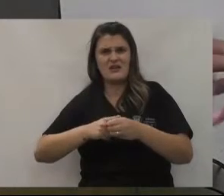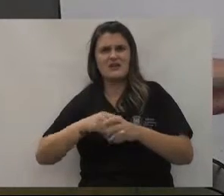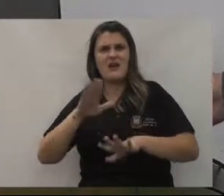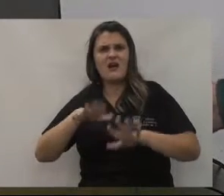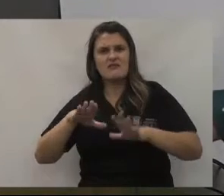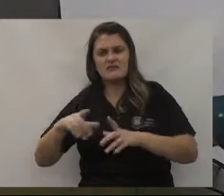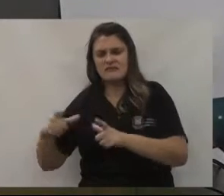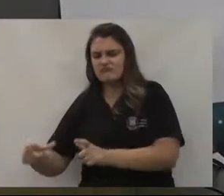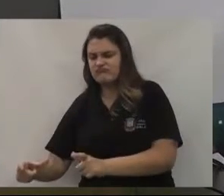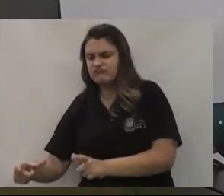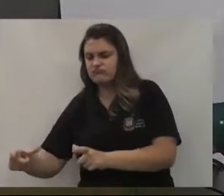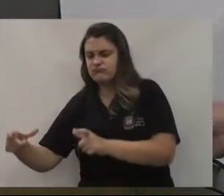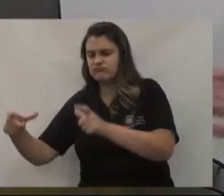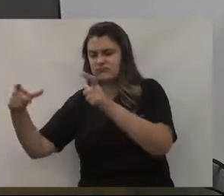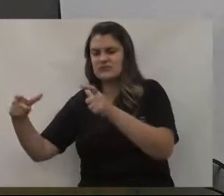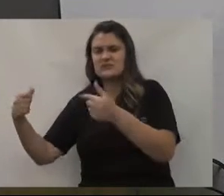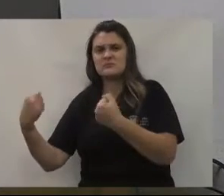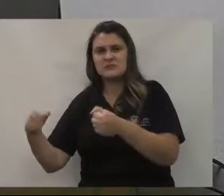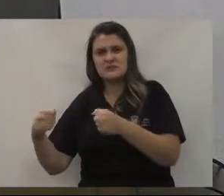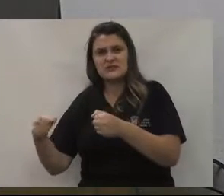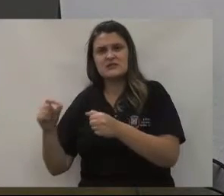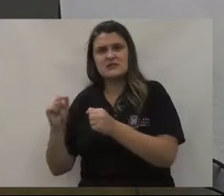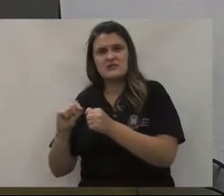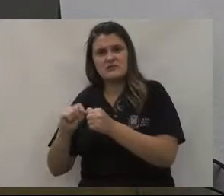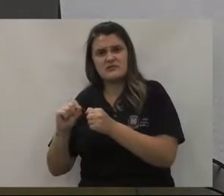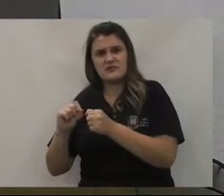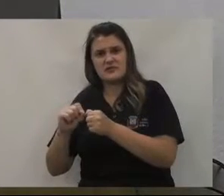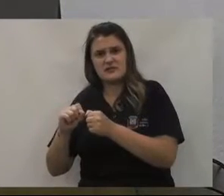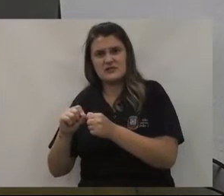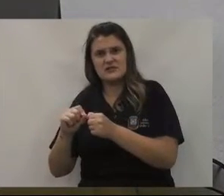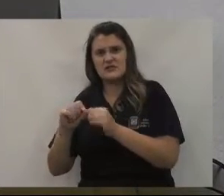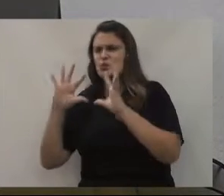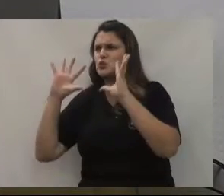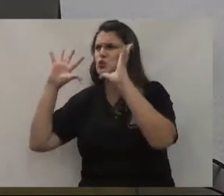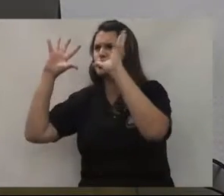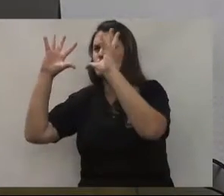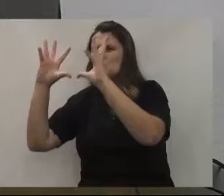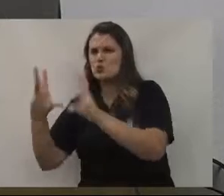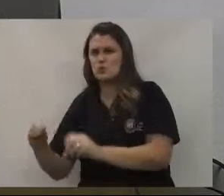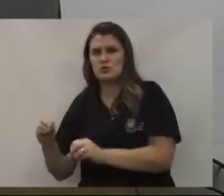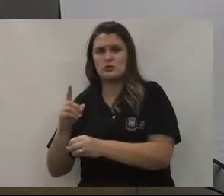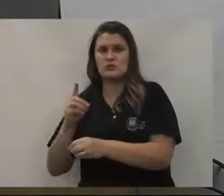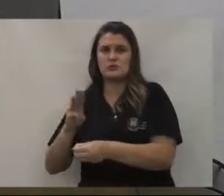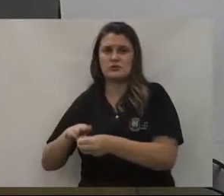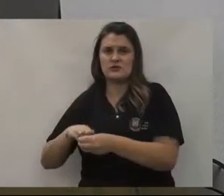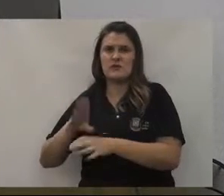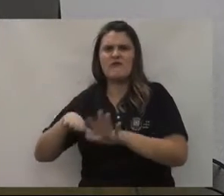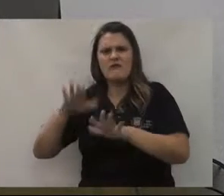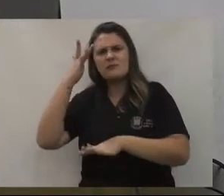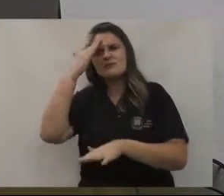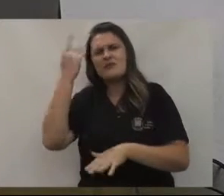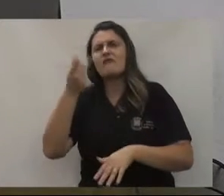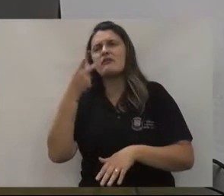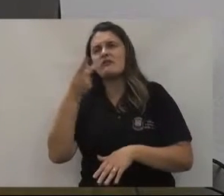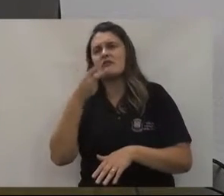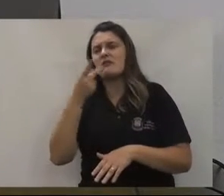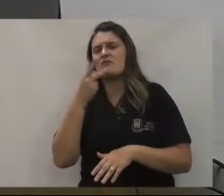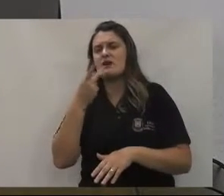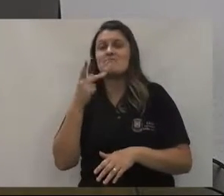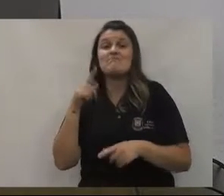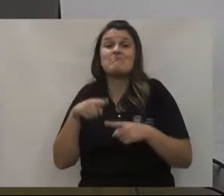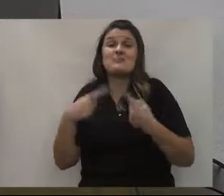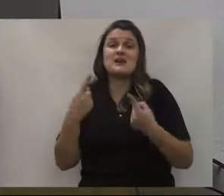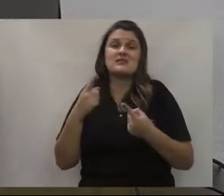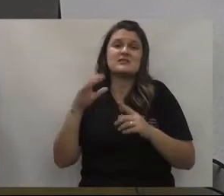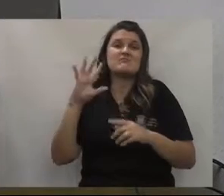As lixeiras têm que ser colocadas na cidade inteira. E isso faz tempo que estão falando, e